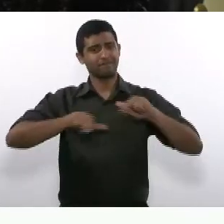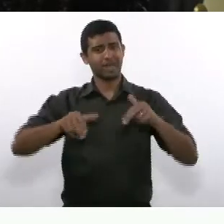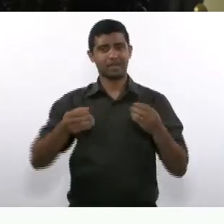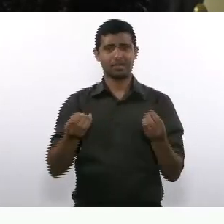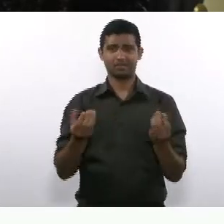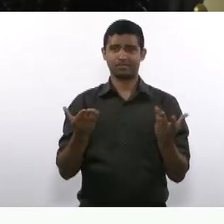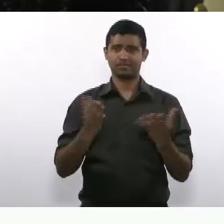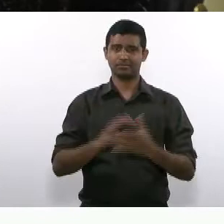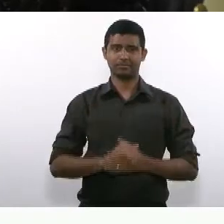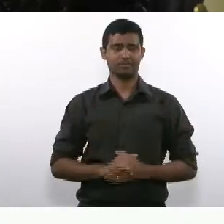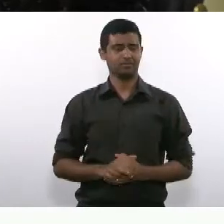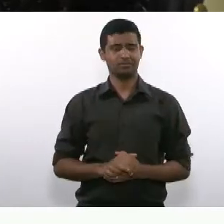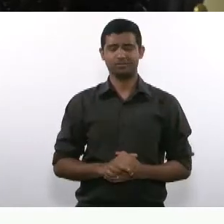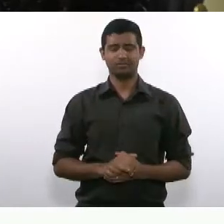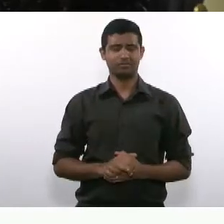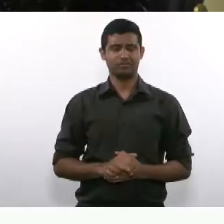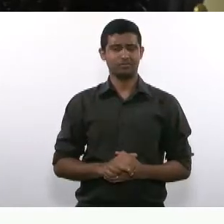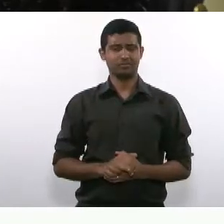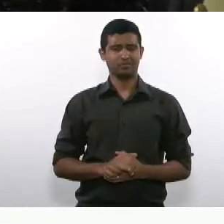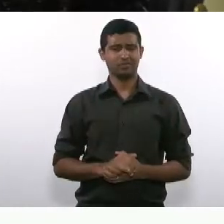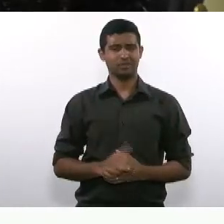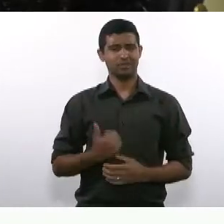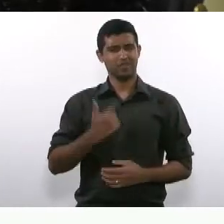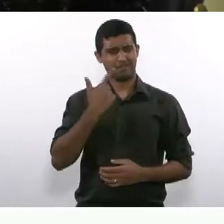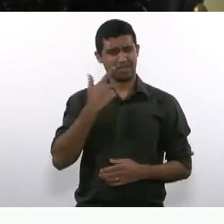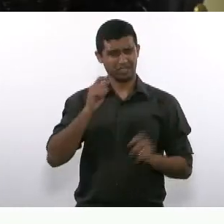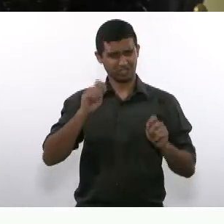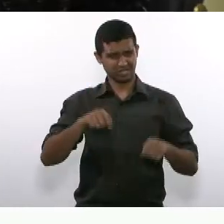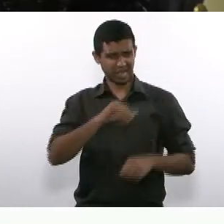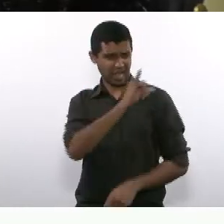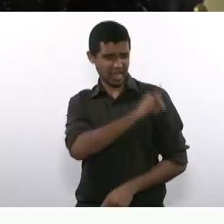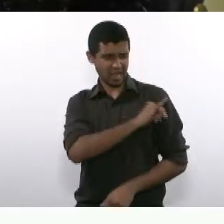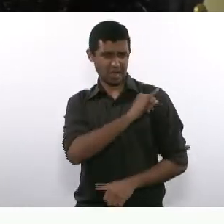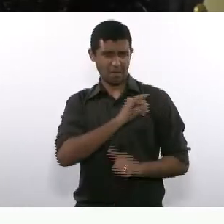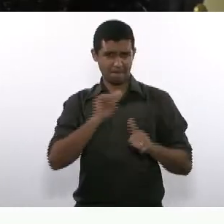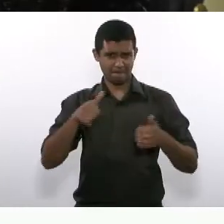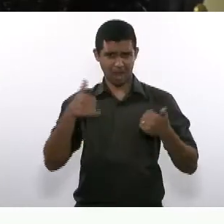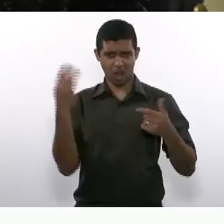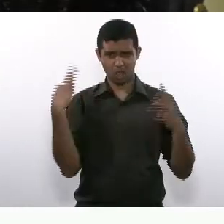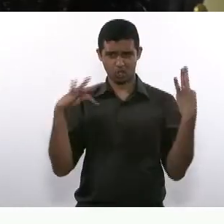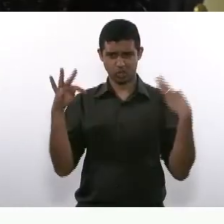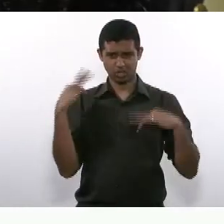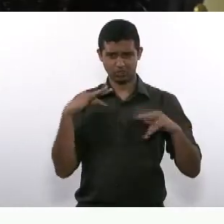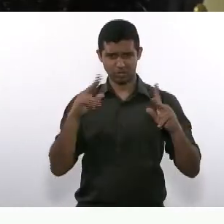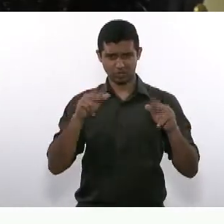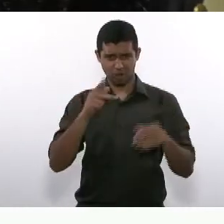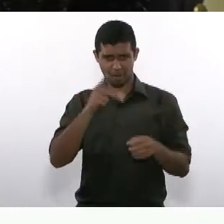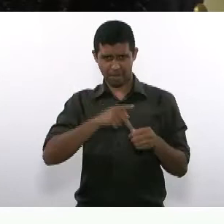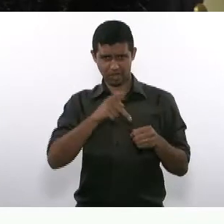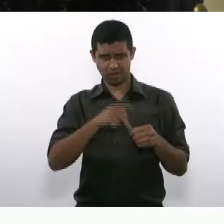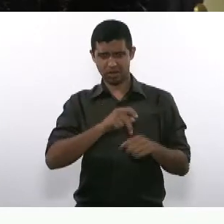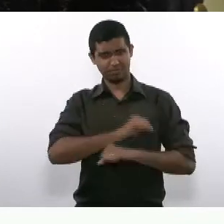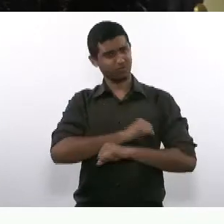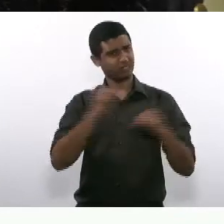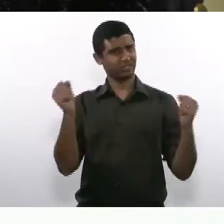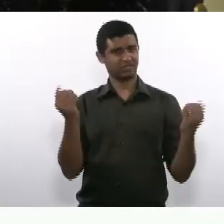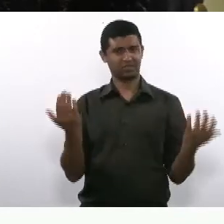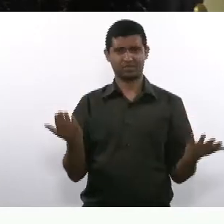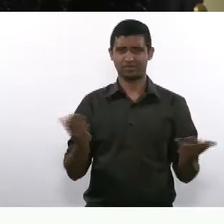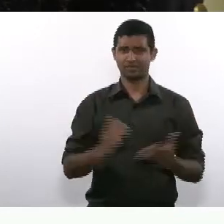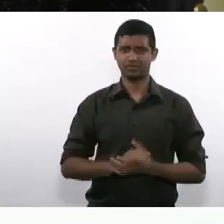vejo dessa forma uma maneira do Rio de Janeiro o turismo se tornar um novo petróleo. Não tem como. É